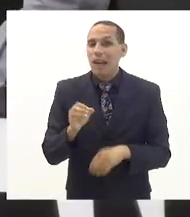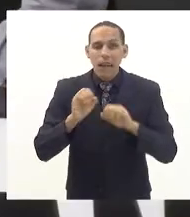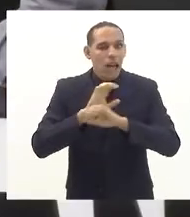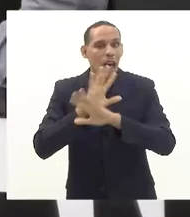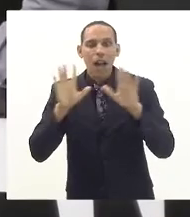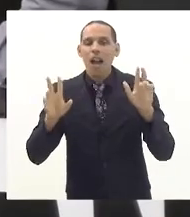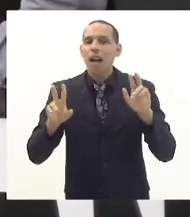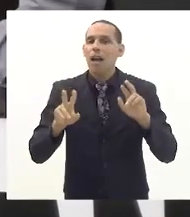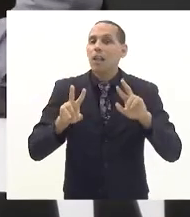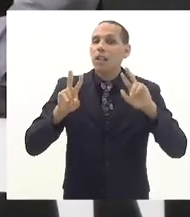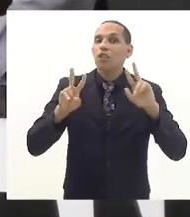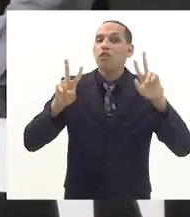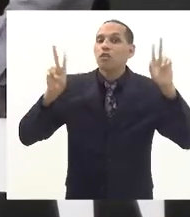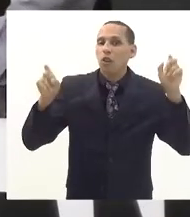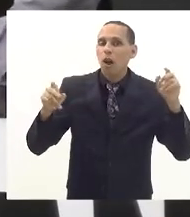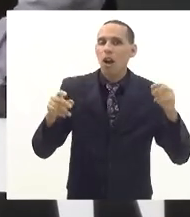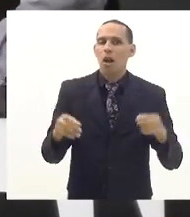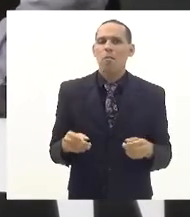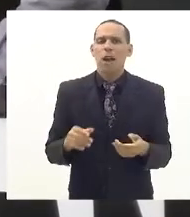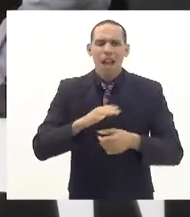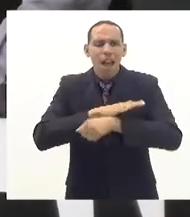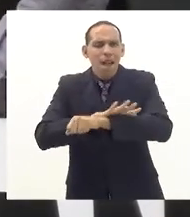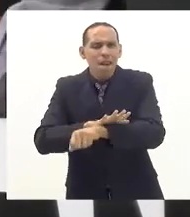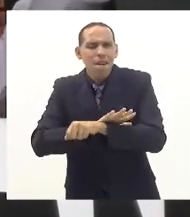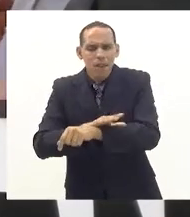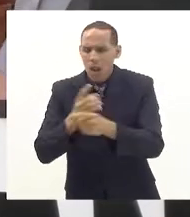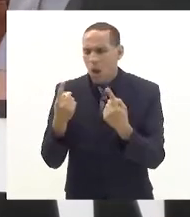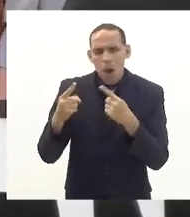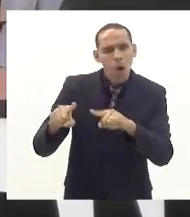contra frases racistas,